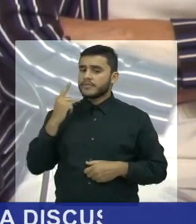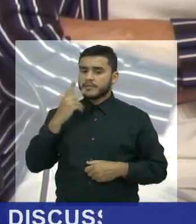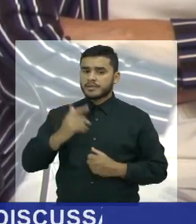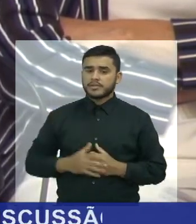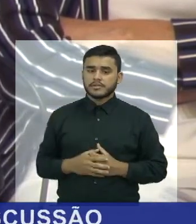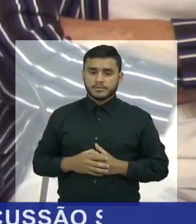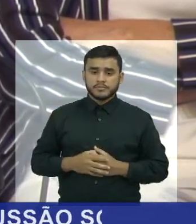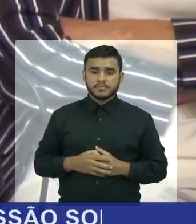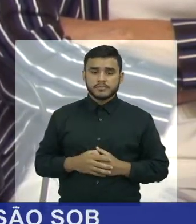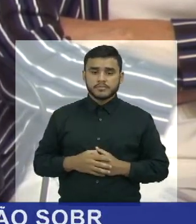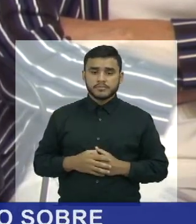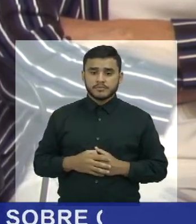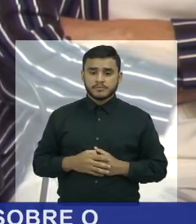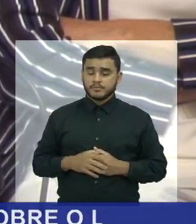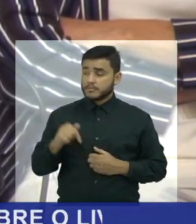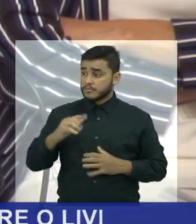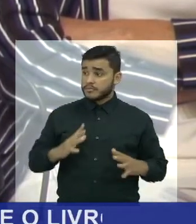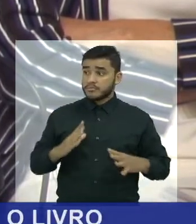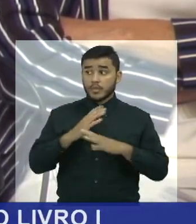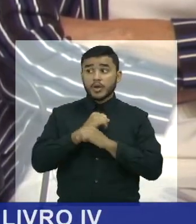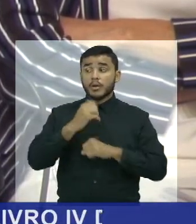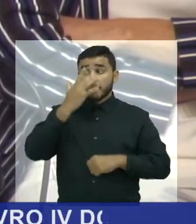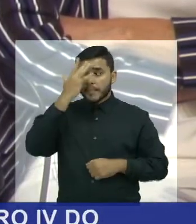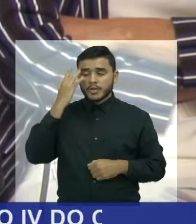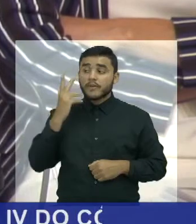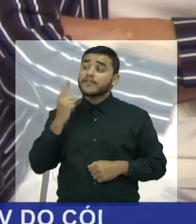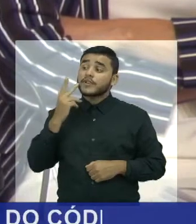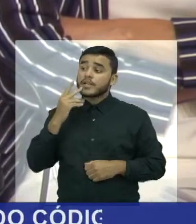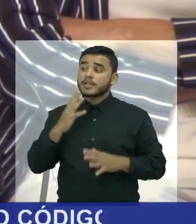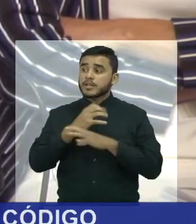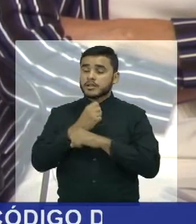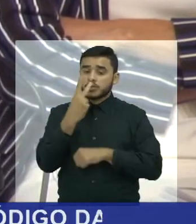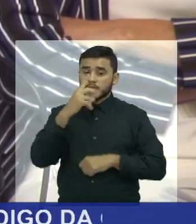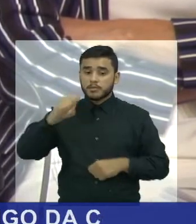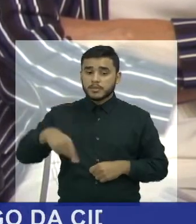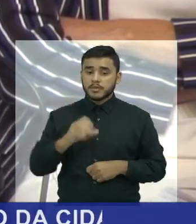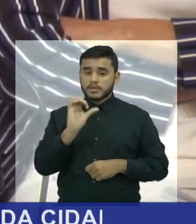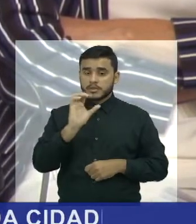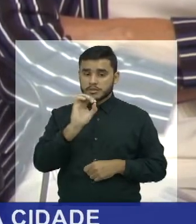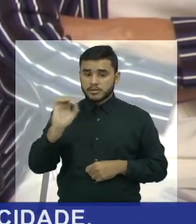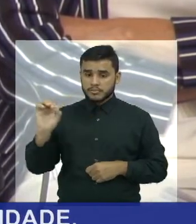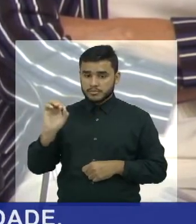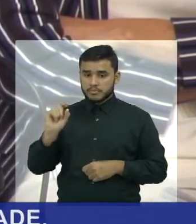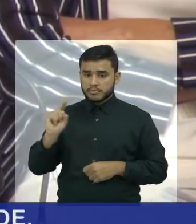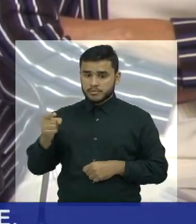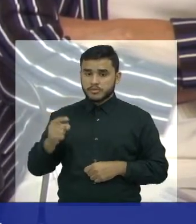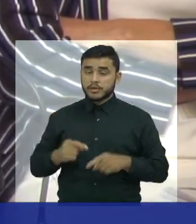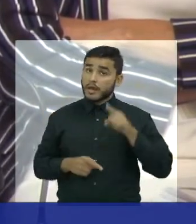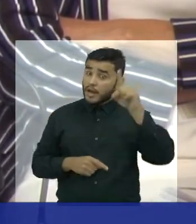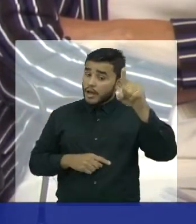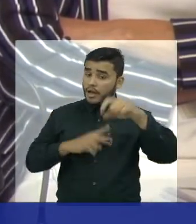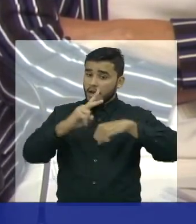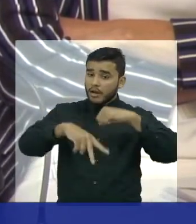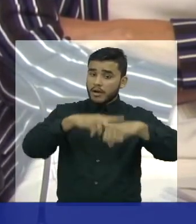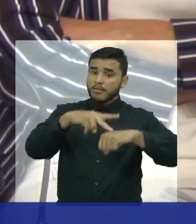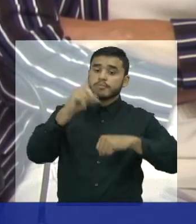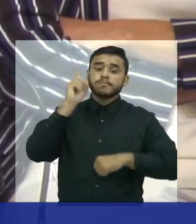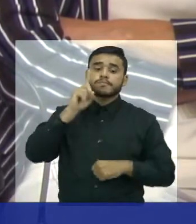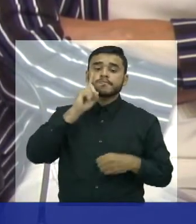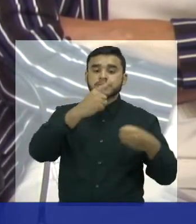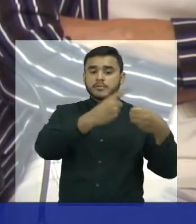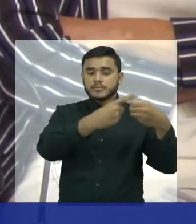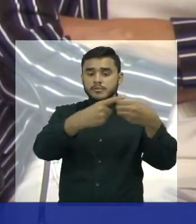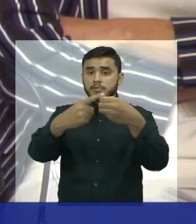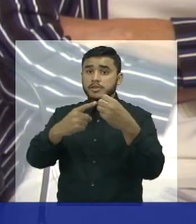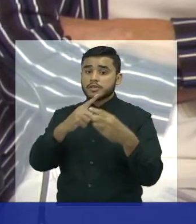olha, Fortaleza tem 2.600.000 habitantes. Só tem 3 cidades nos Estados Unidos inteiro que tem